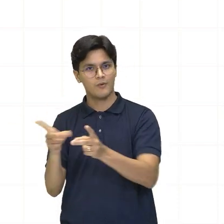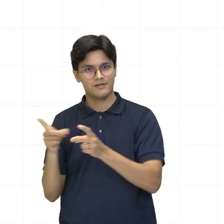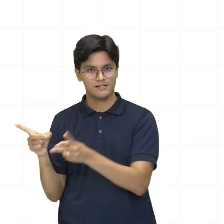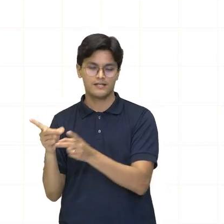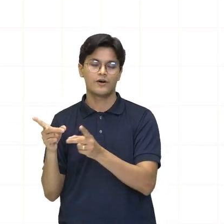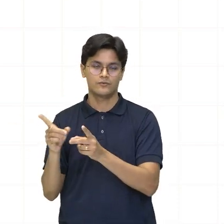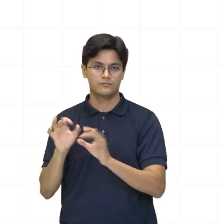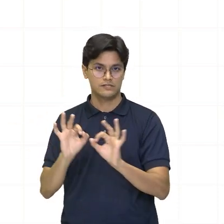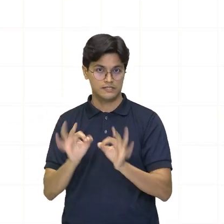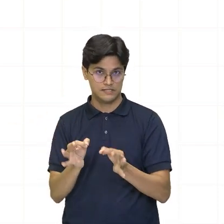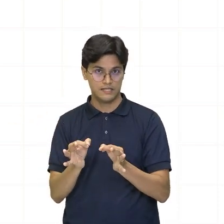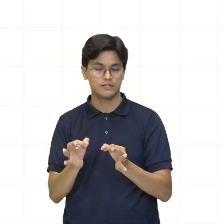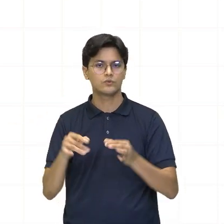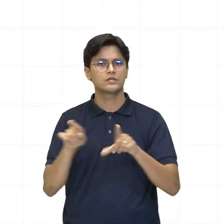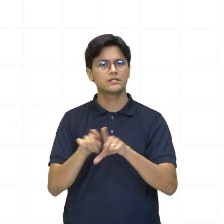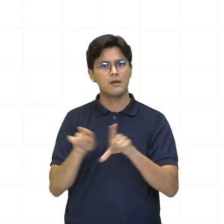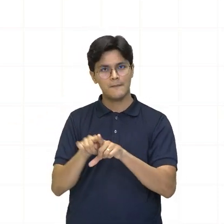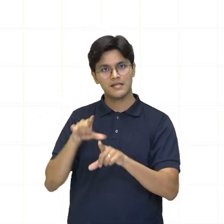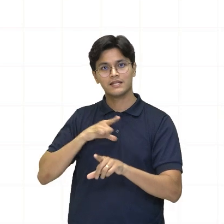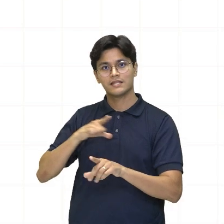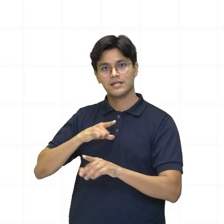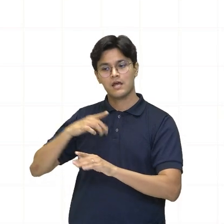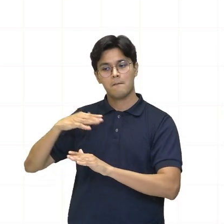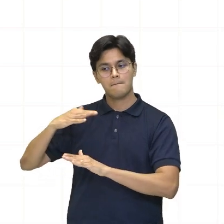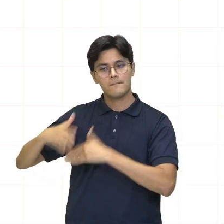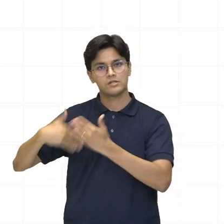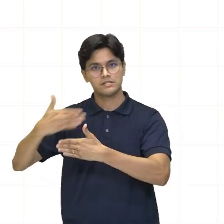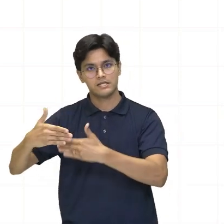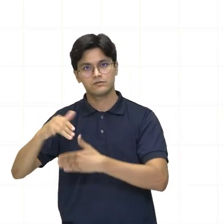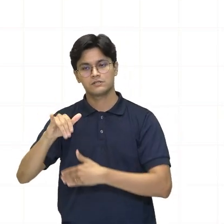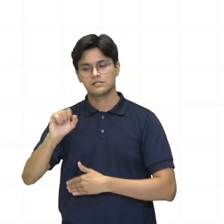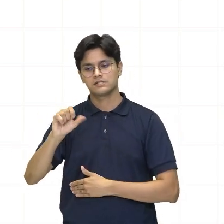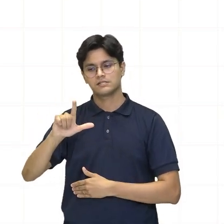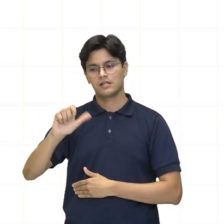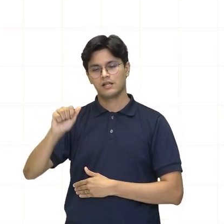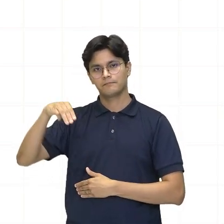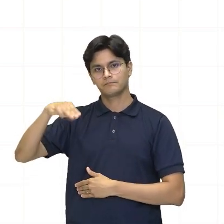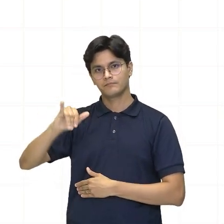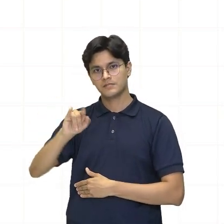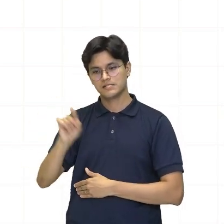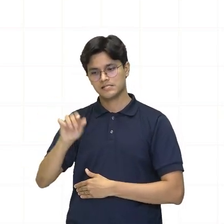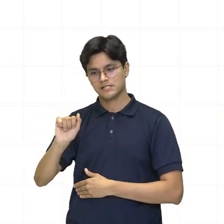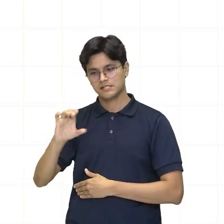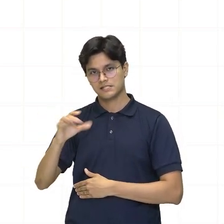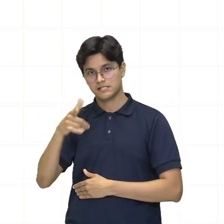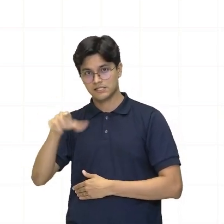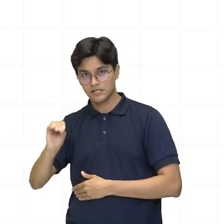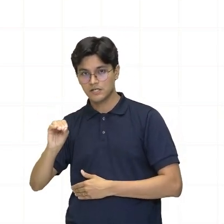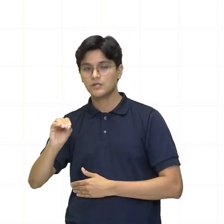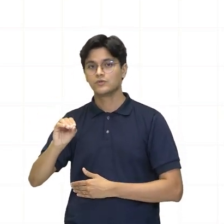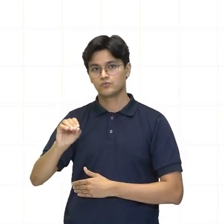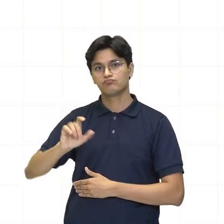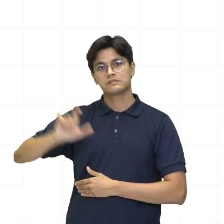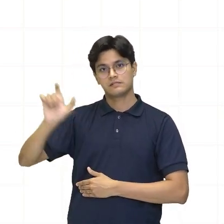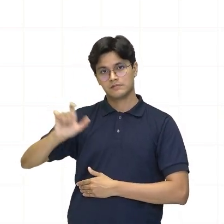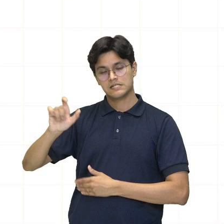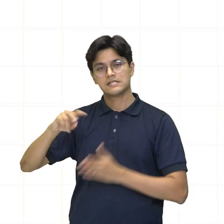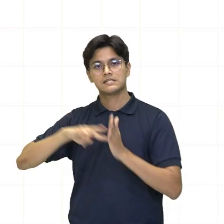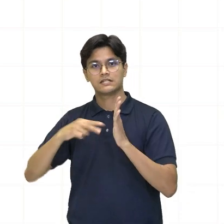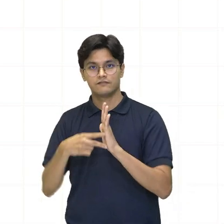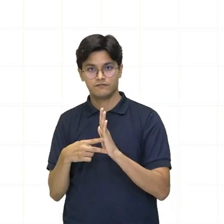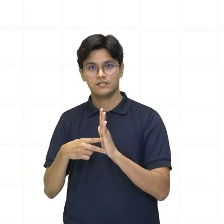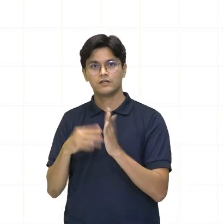a islamização, ou seja, a introdução da religião muçulmana no norte